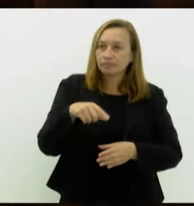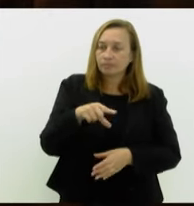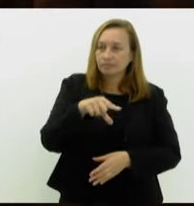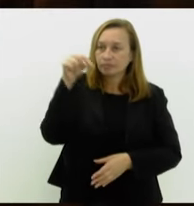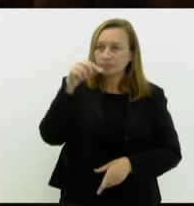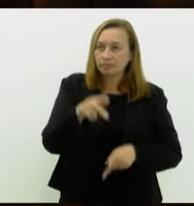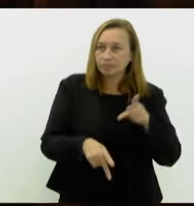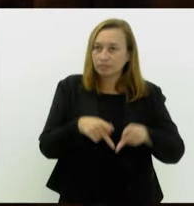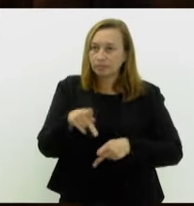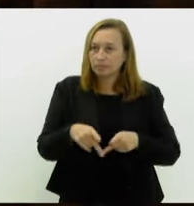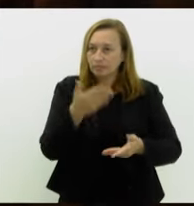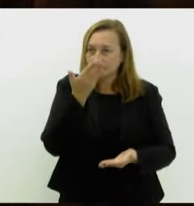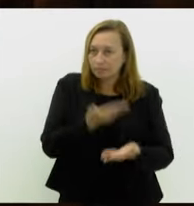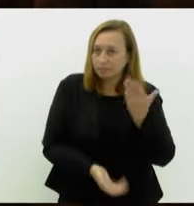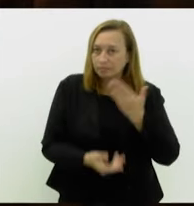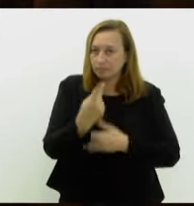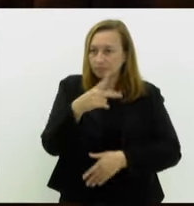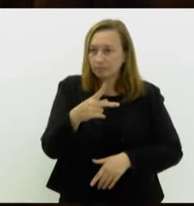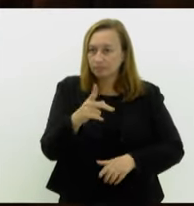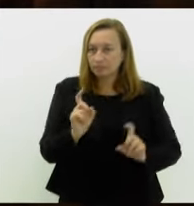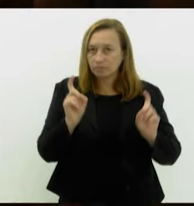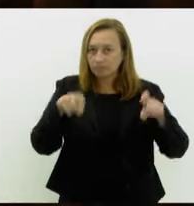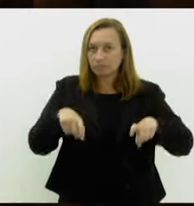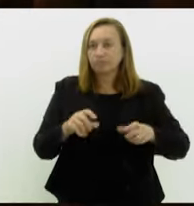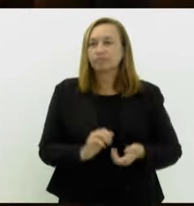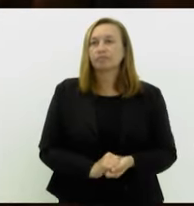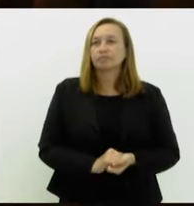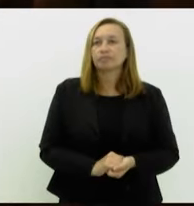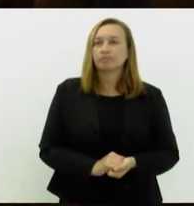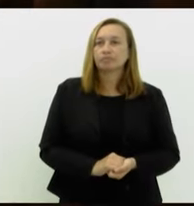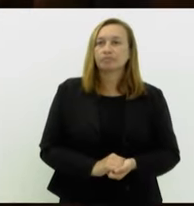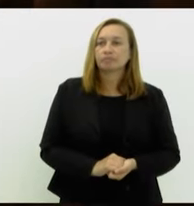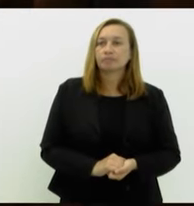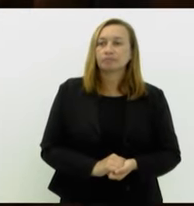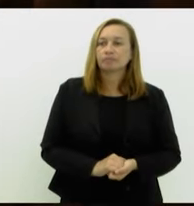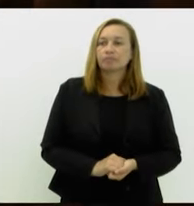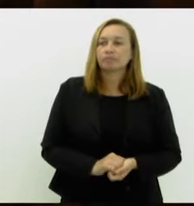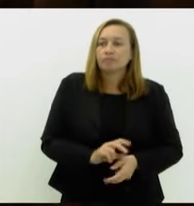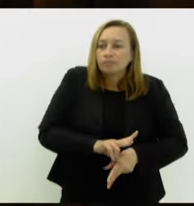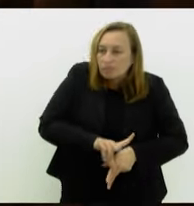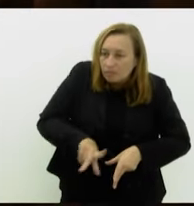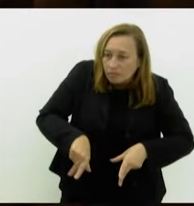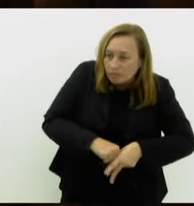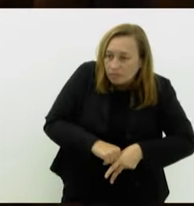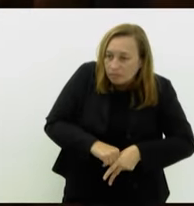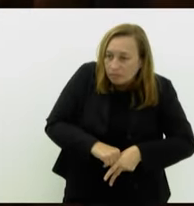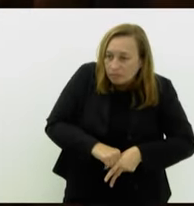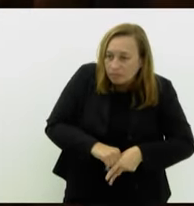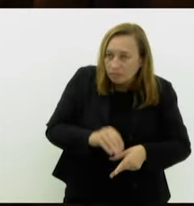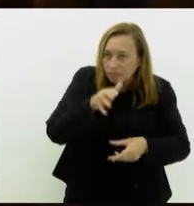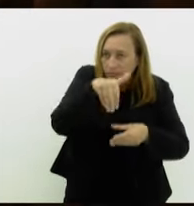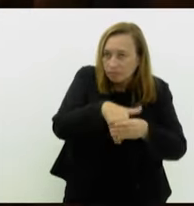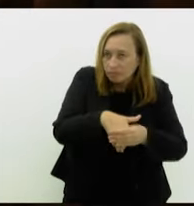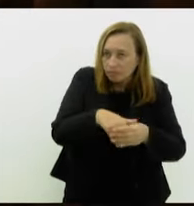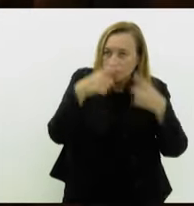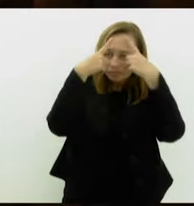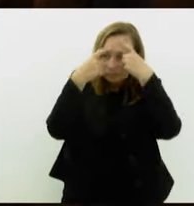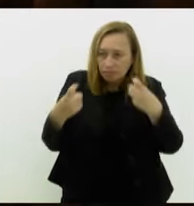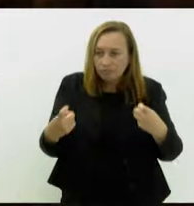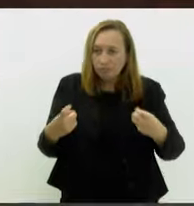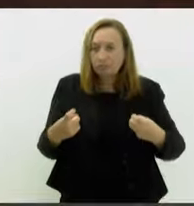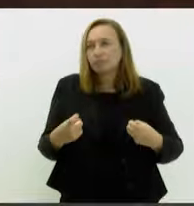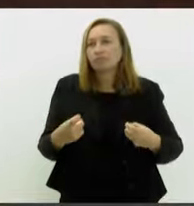perder o seu mandato quem se eleger a custa da fraude que é o tipo de violência